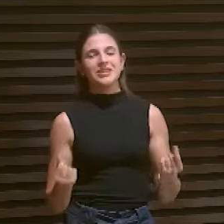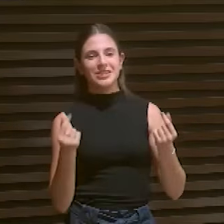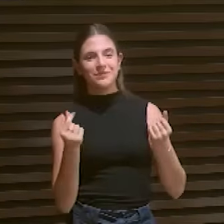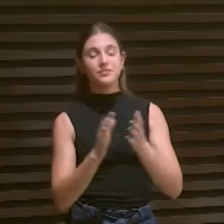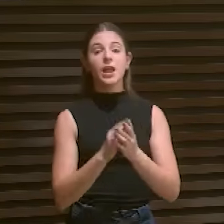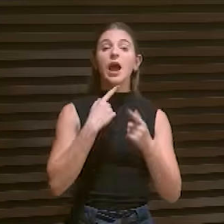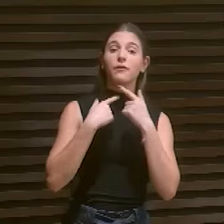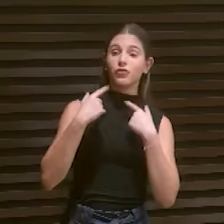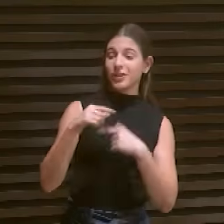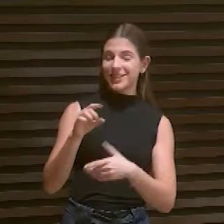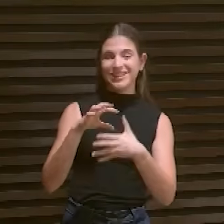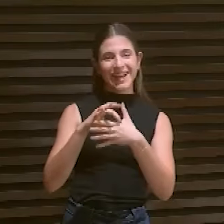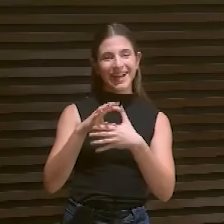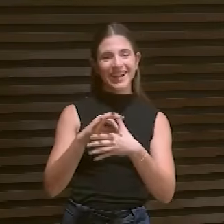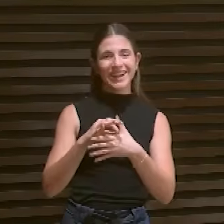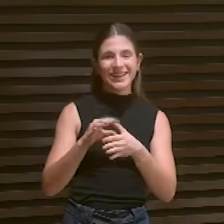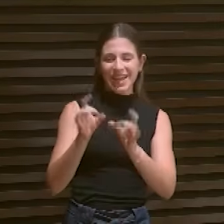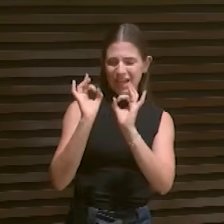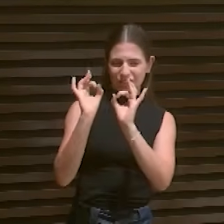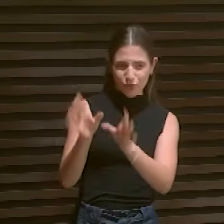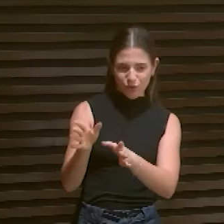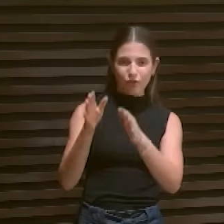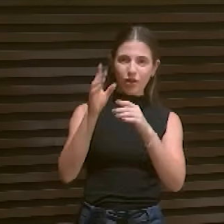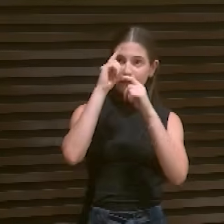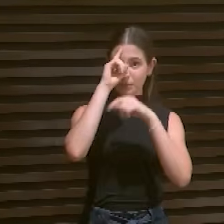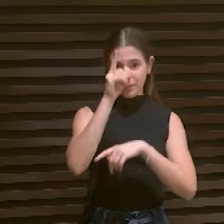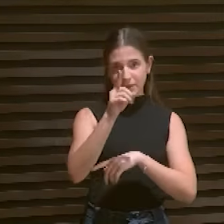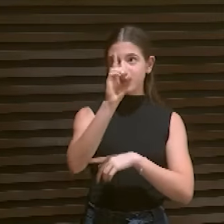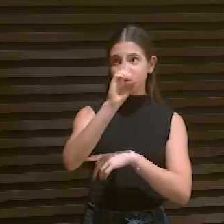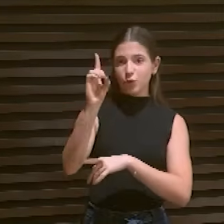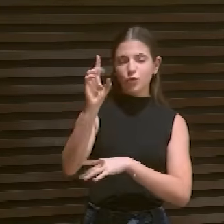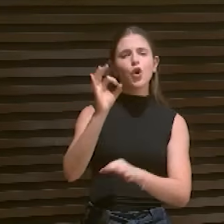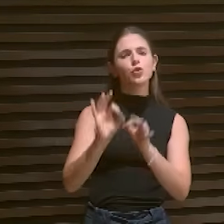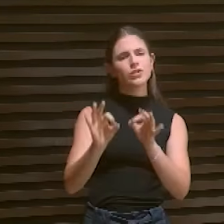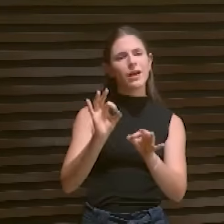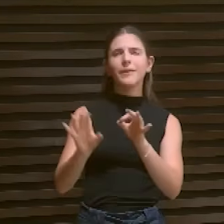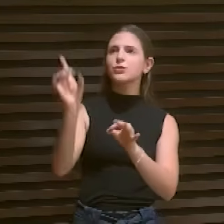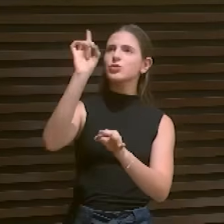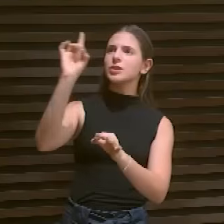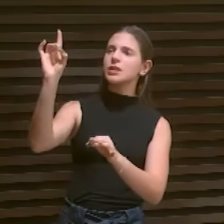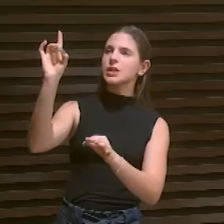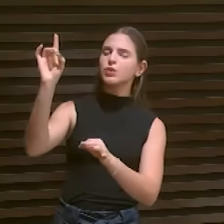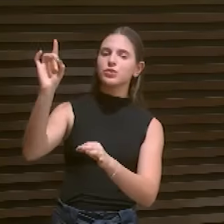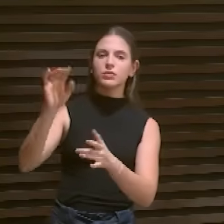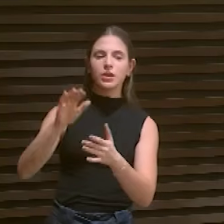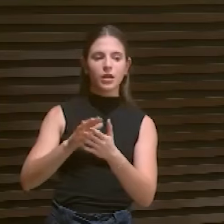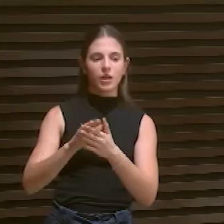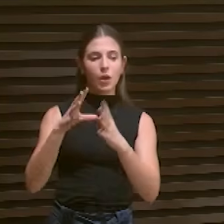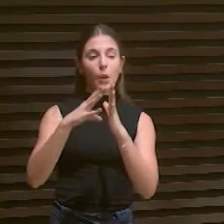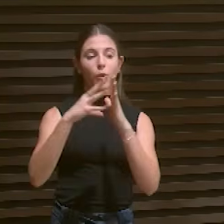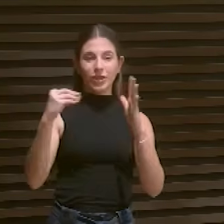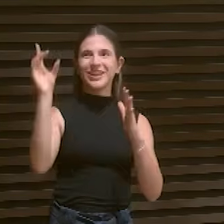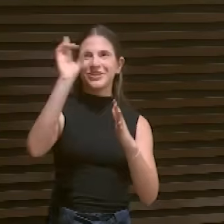carne desconsidera os mandamentos de Deus, o julgamento de Deus, os padrões de Deus e a própria existência